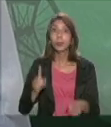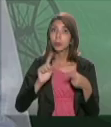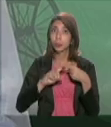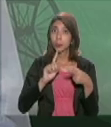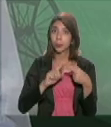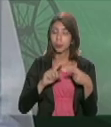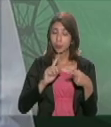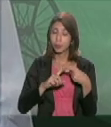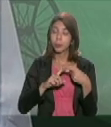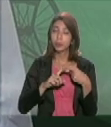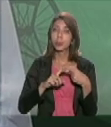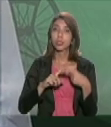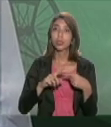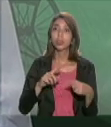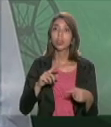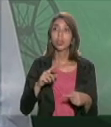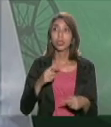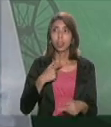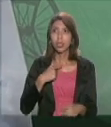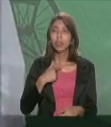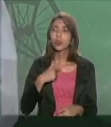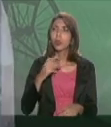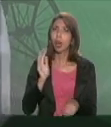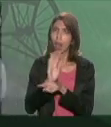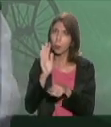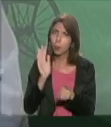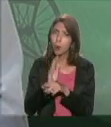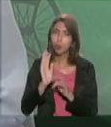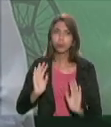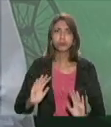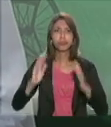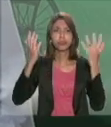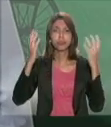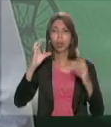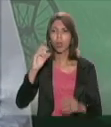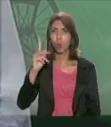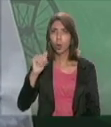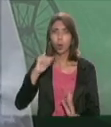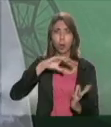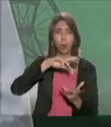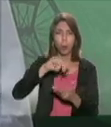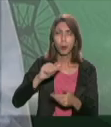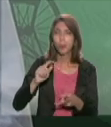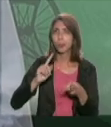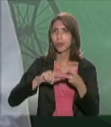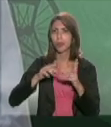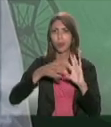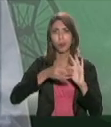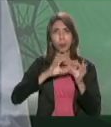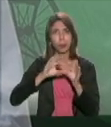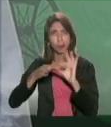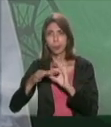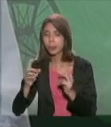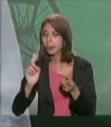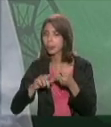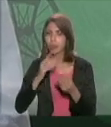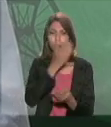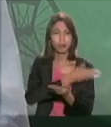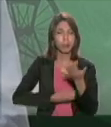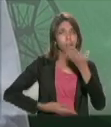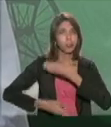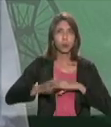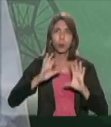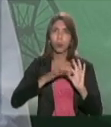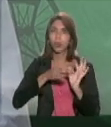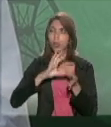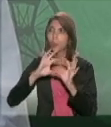Rui, primeiro eu apoio os grandes eventos, Copa do Mundo, Olimpíada, Paralimpíada, mas